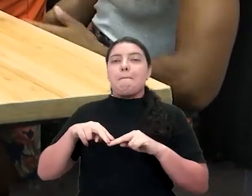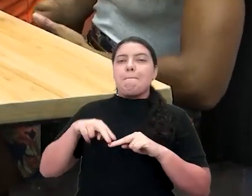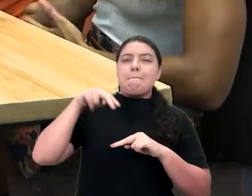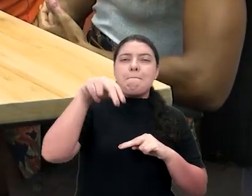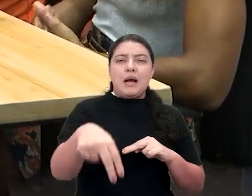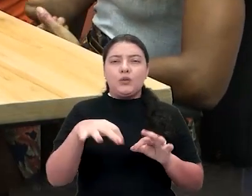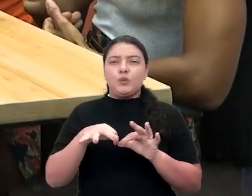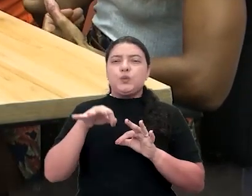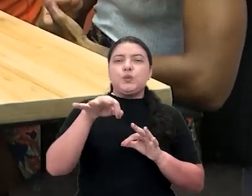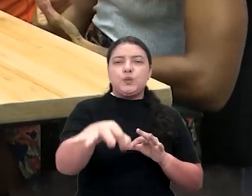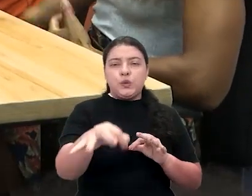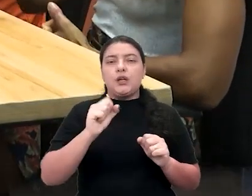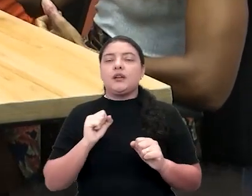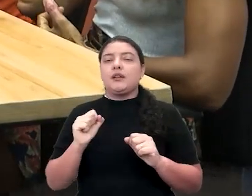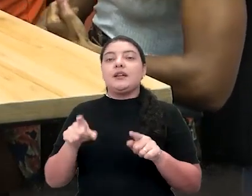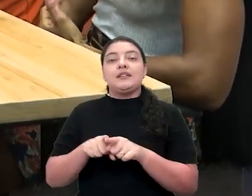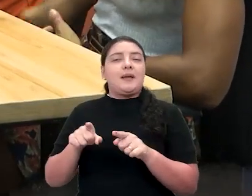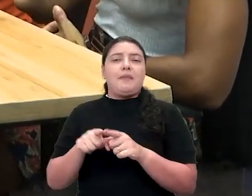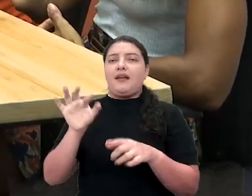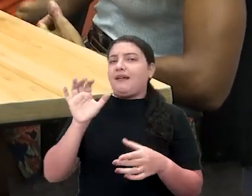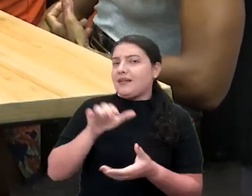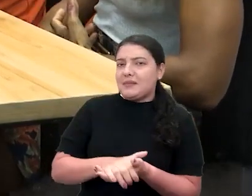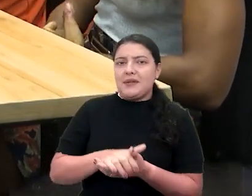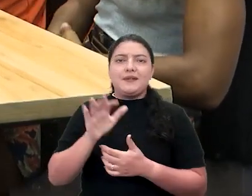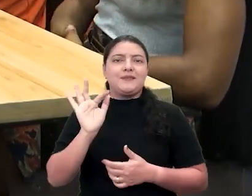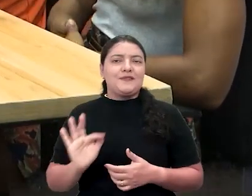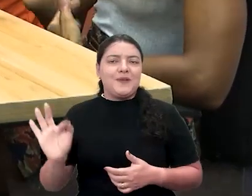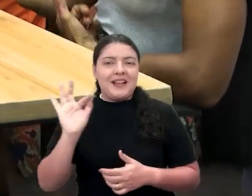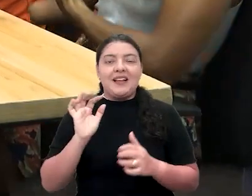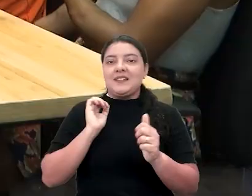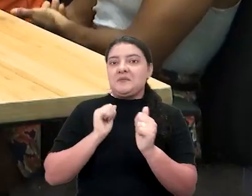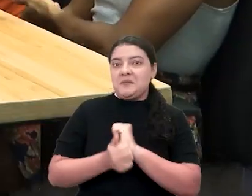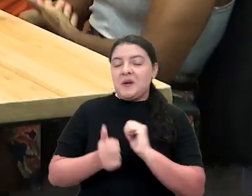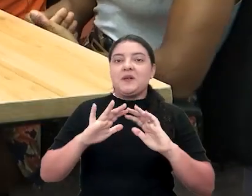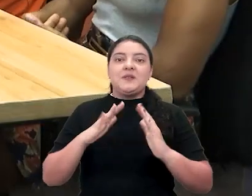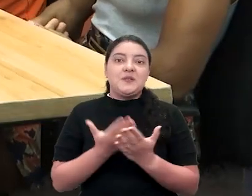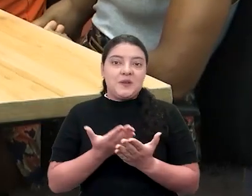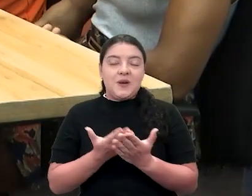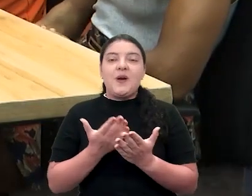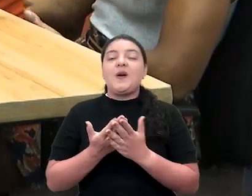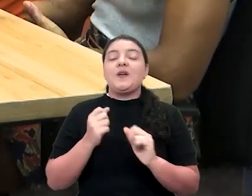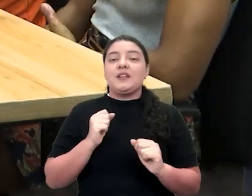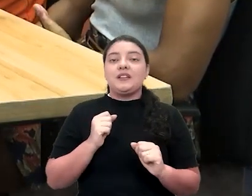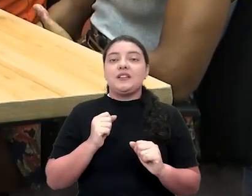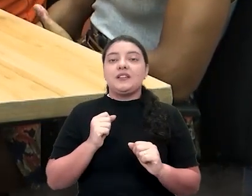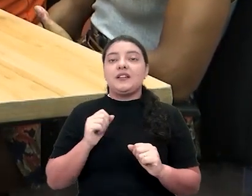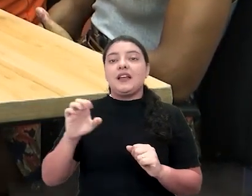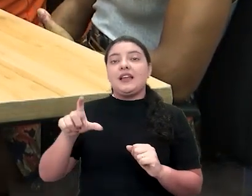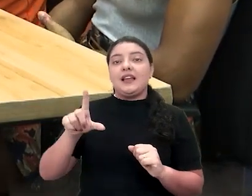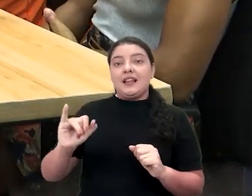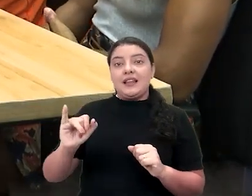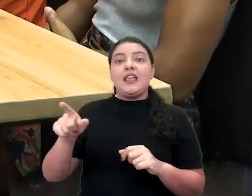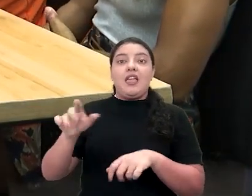e concilio casamento, faculdade, o esporte, a escola que o Eli montou,